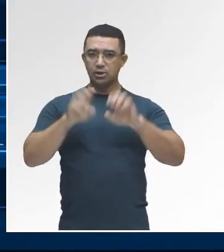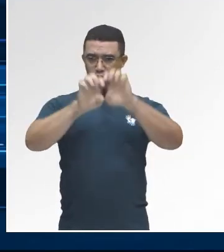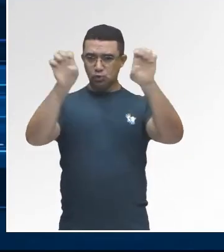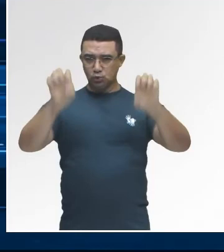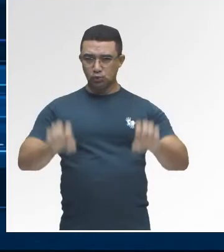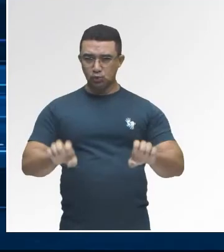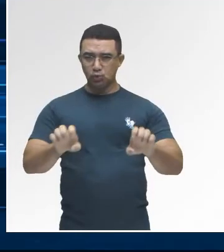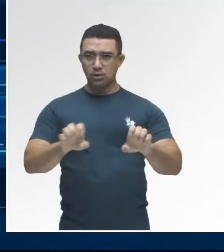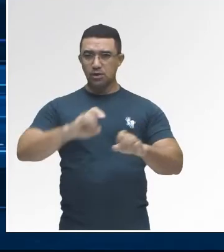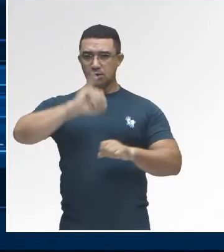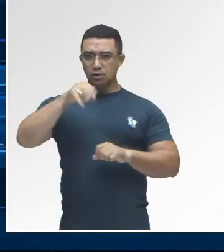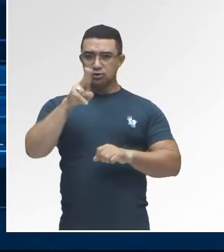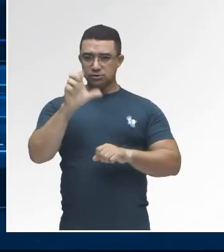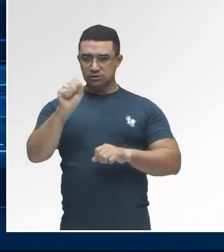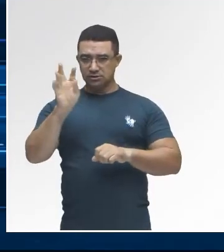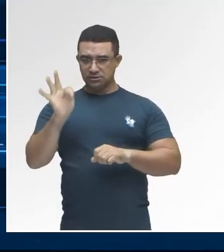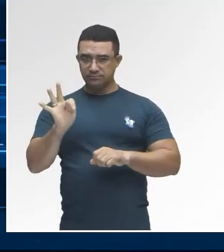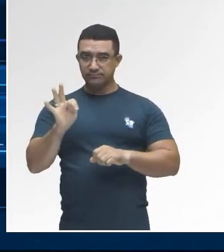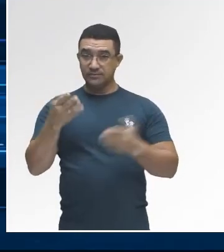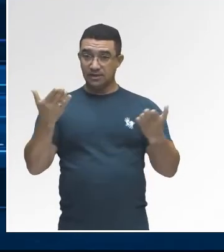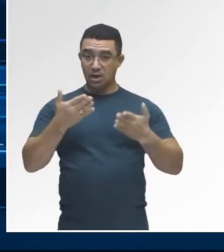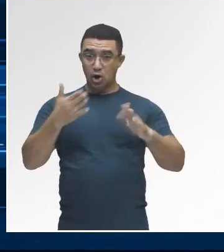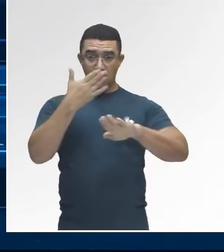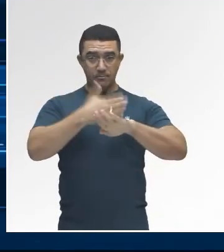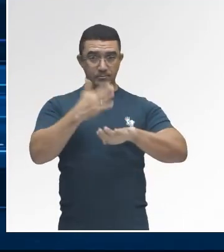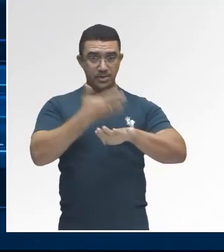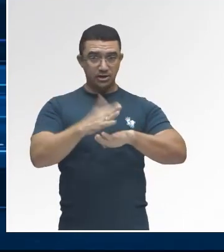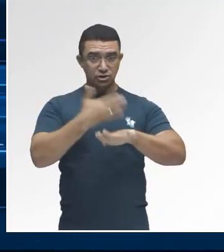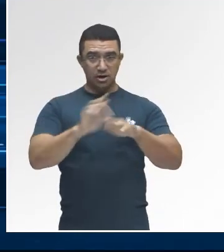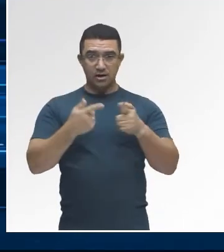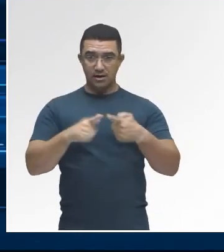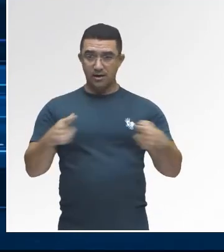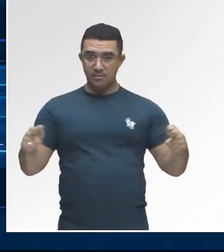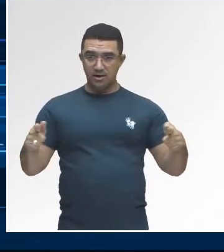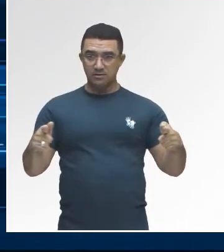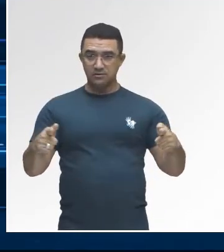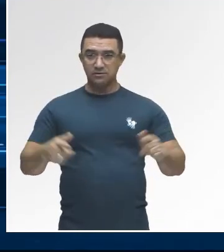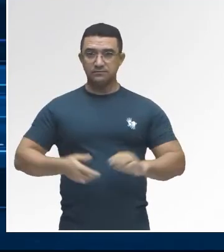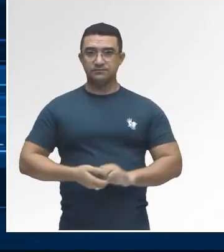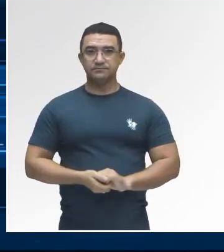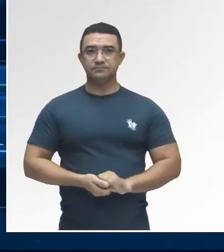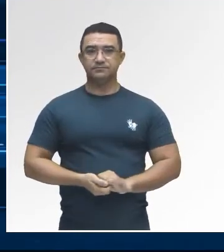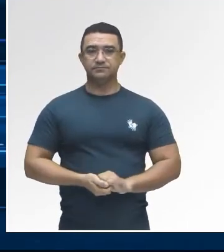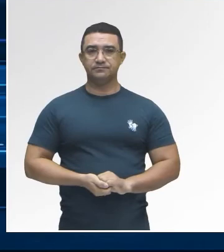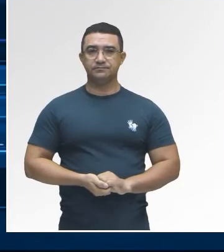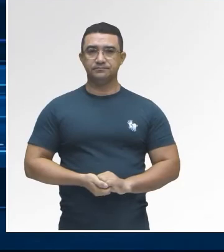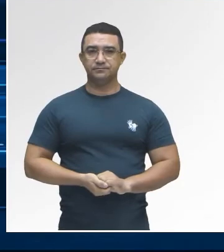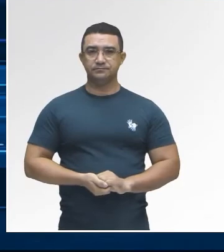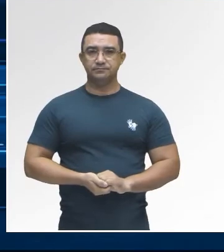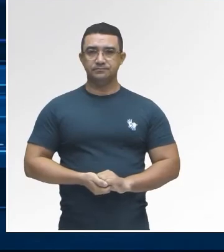com o just, tá certo? Agora nós vamos praticar a nossa gramática no Practicing Grammar. Vamos lá.